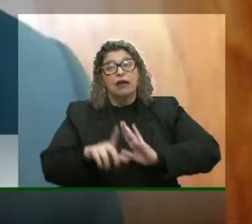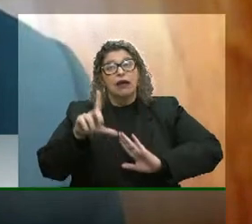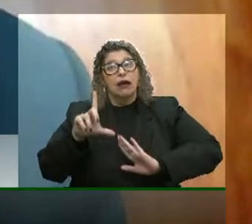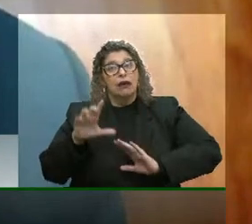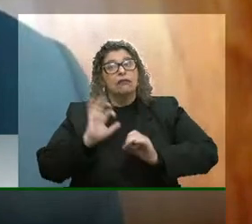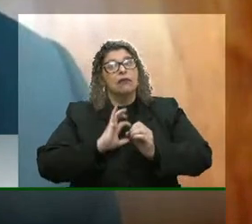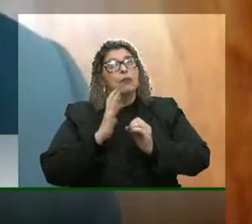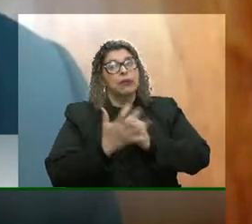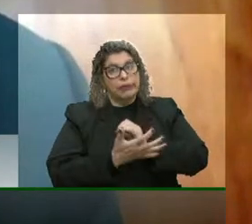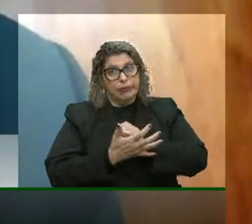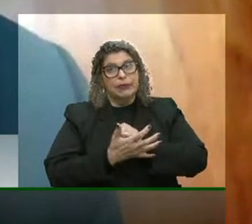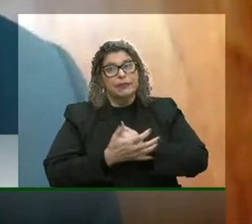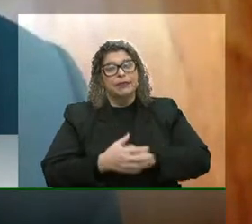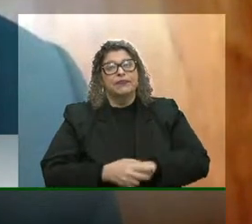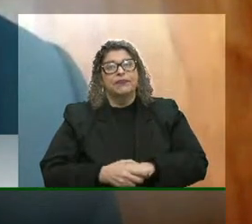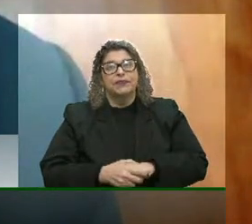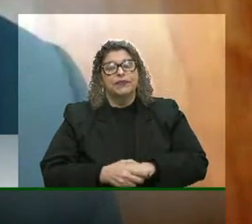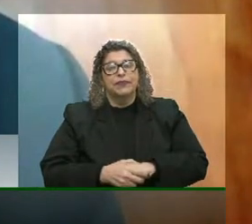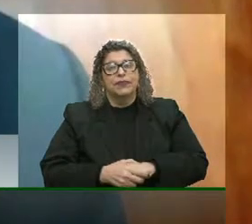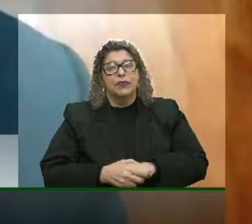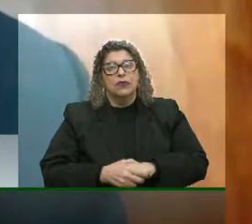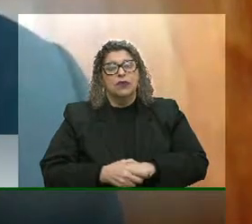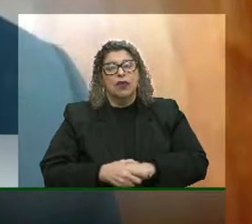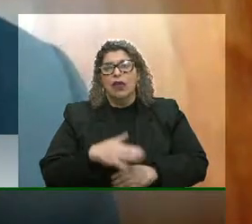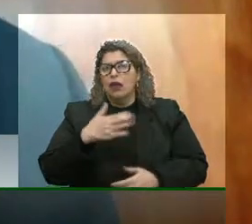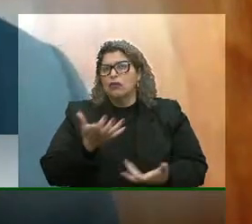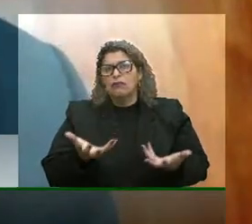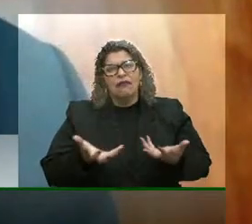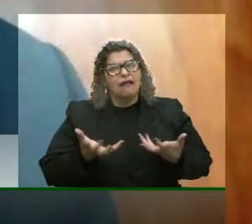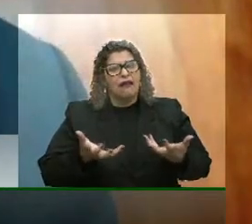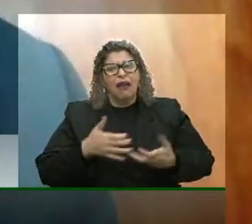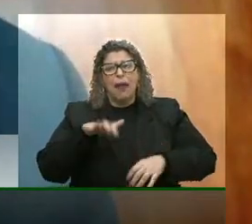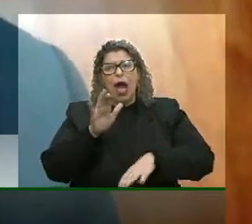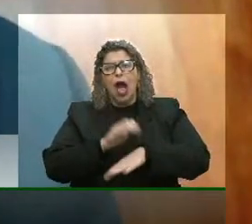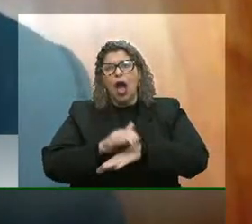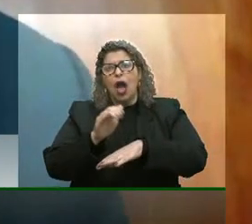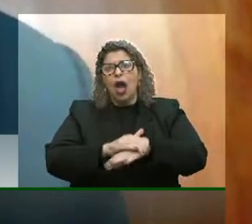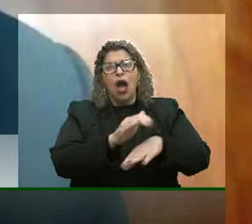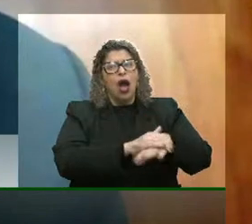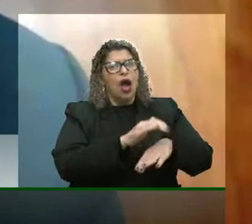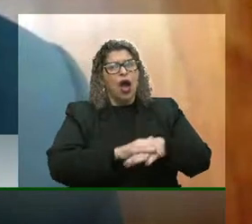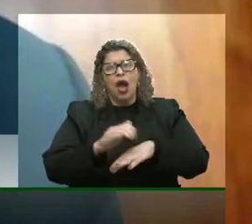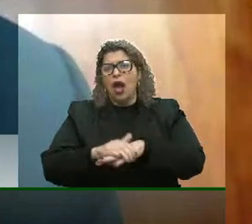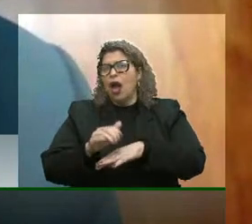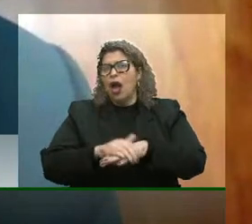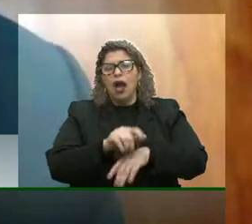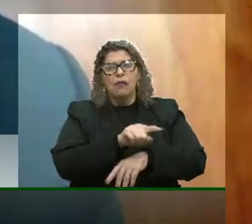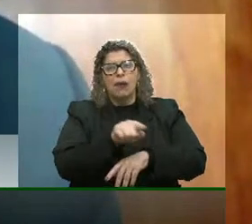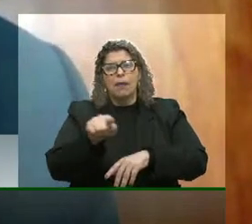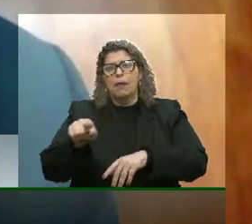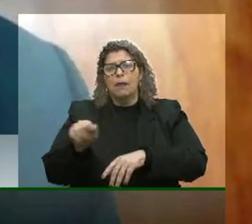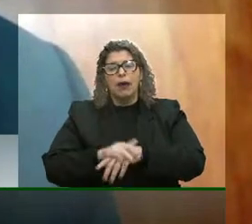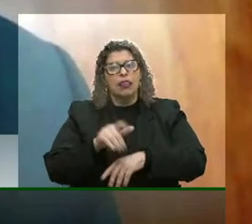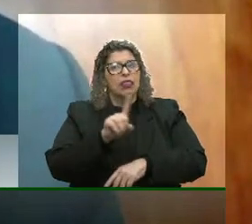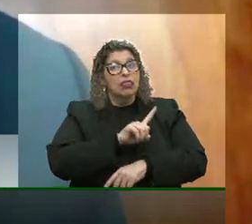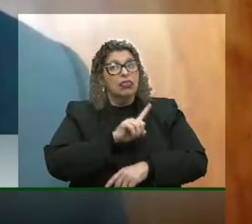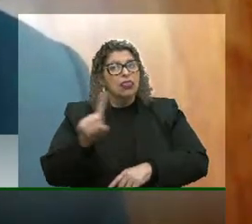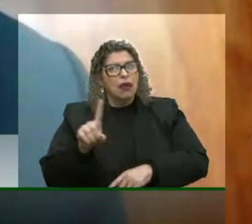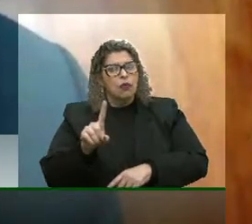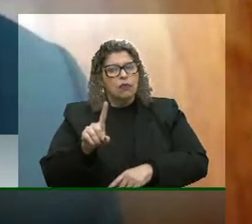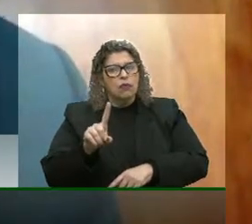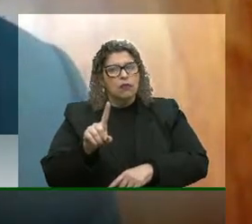da pandemia. Eu não estou querendo botar culpa em A, B ou C ou D. É a burocracia que mata esse